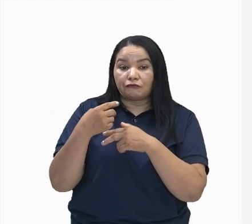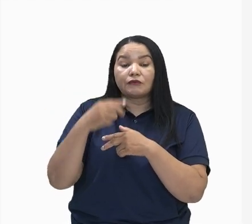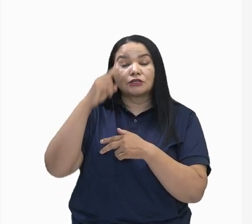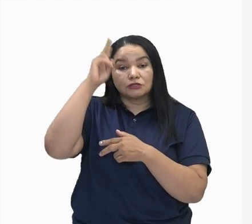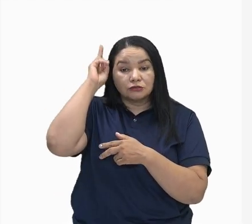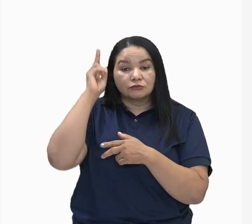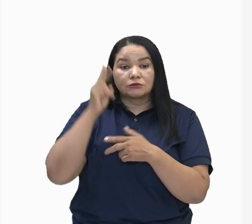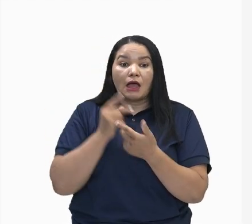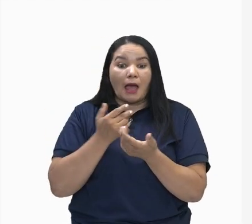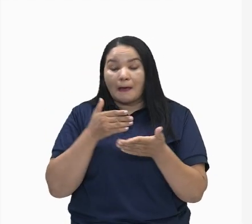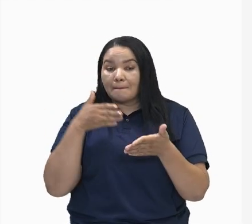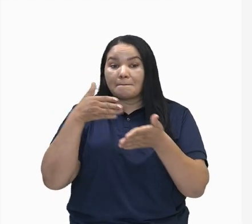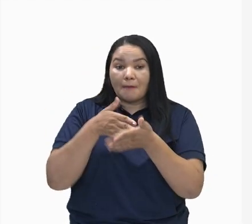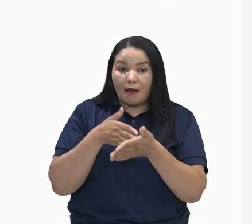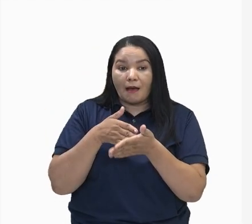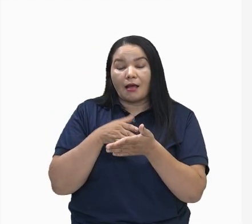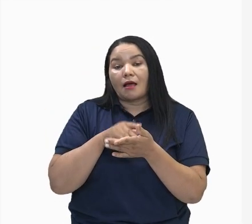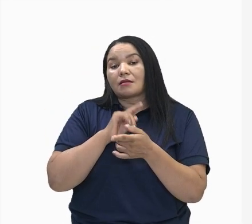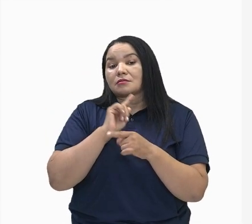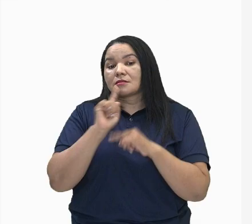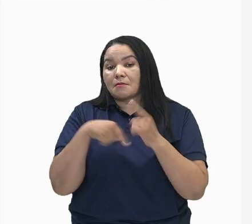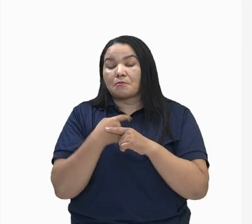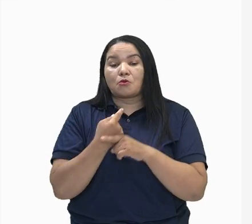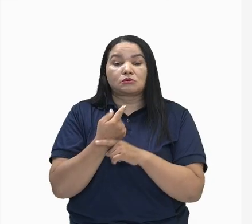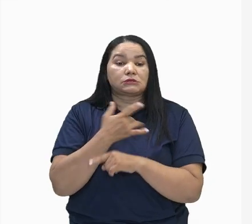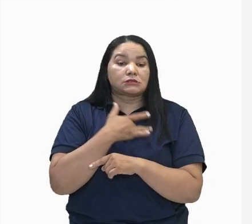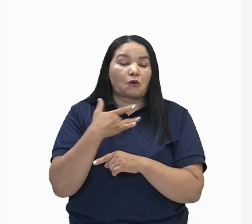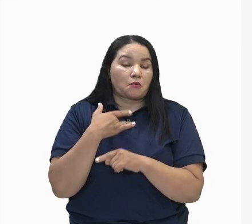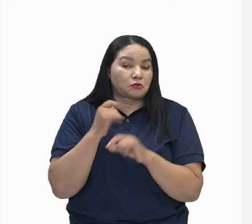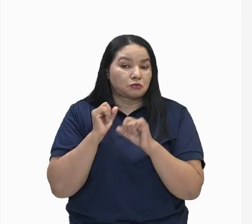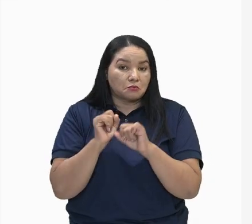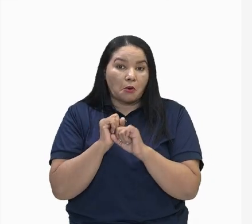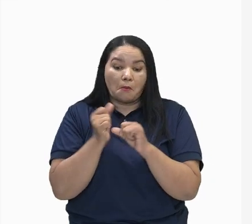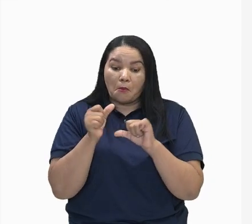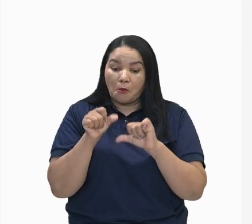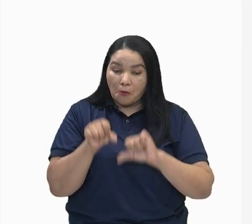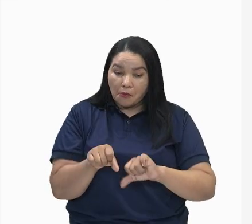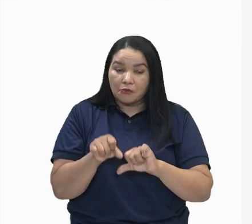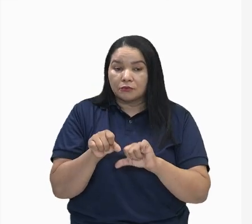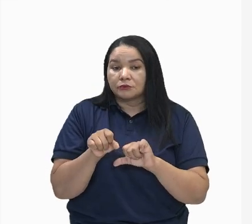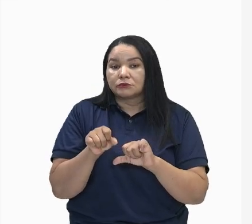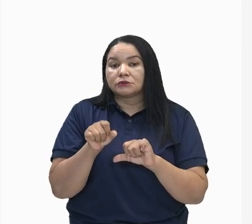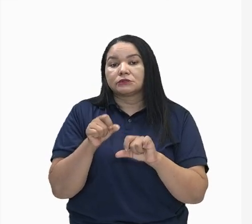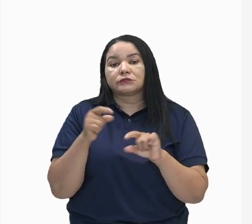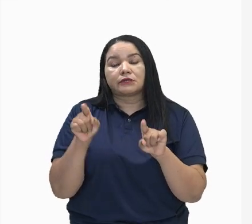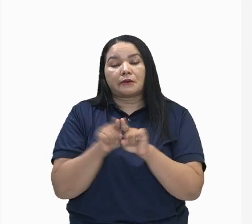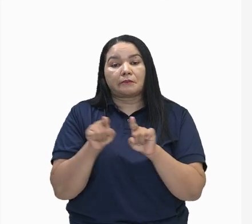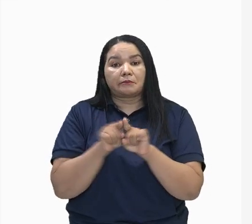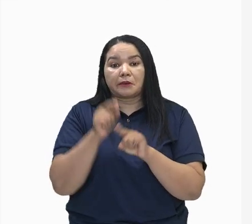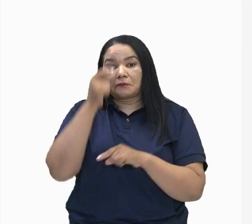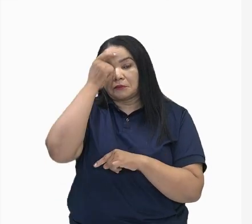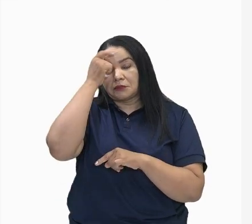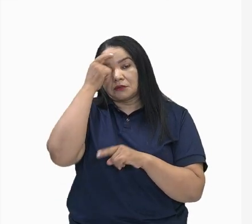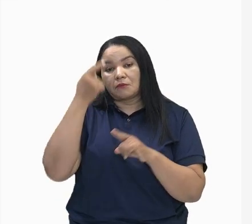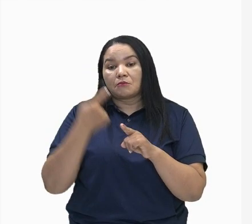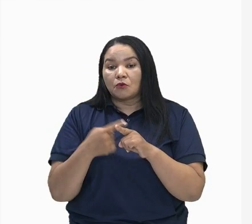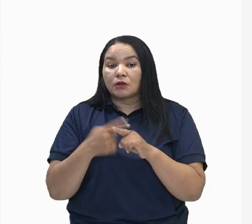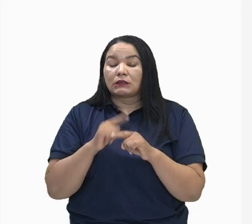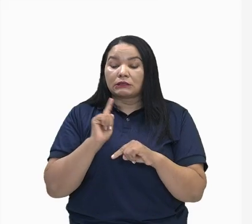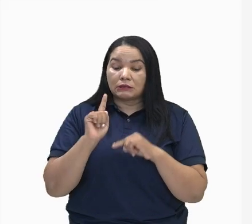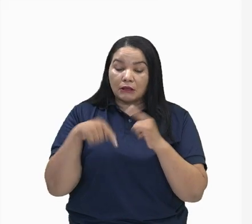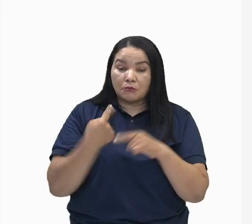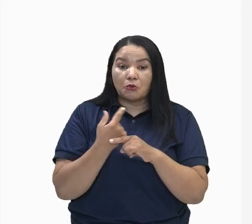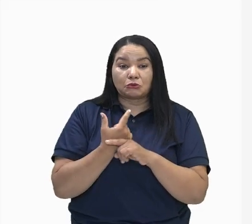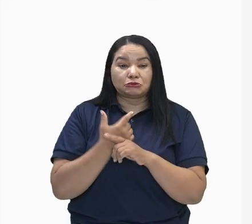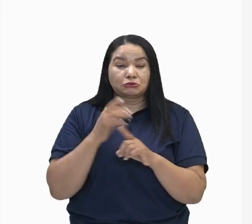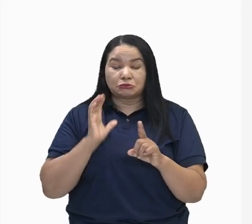um tempo. A saúde física dela pode ser afetada e até mesmo a mental, né, porque ela vai estar enfrentando ali vários conflitos